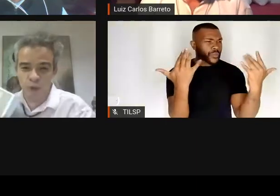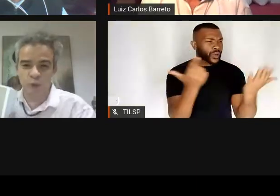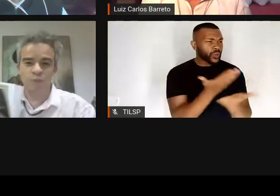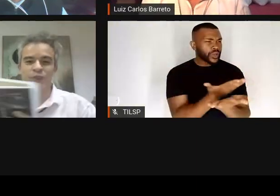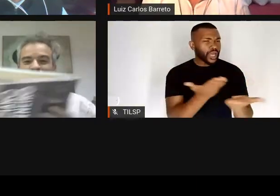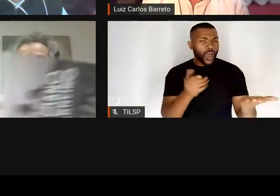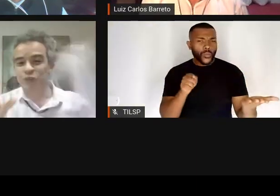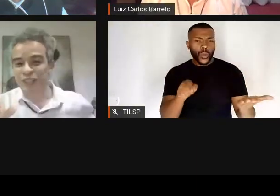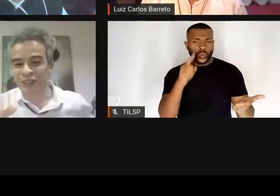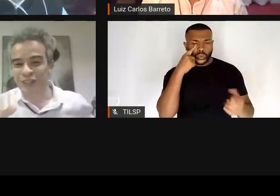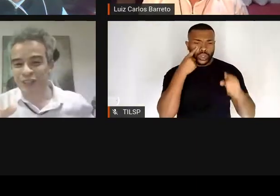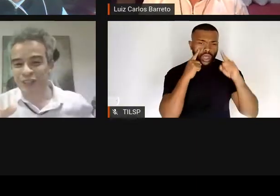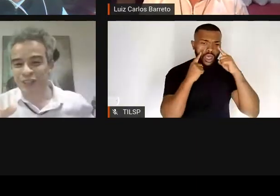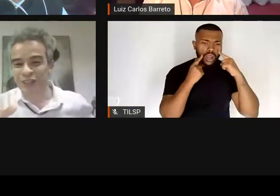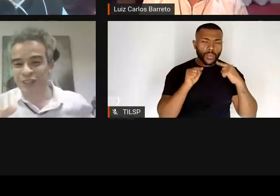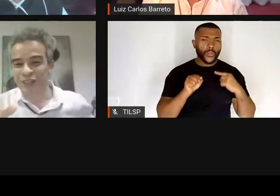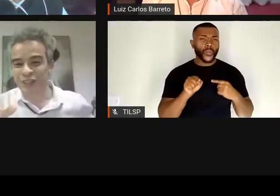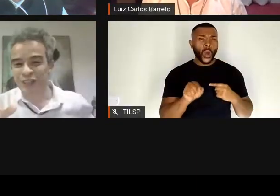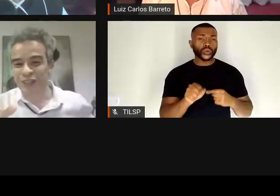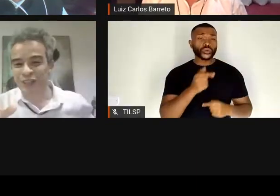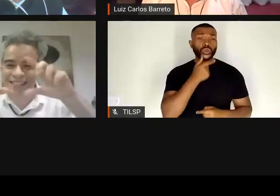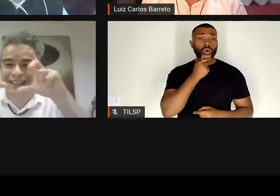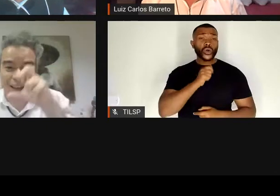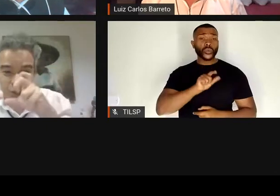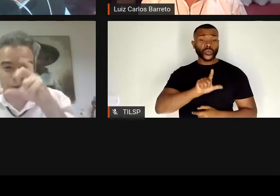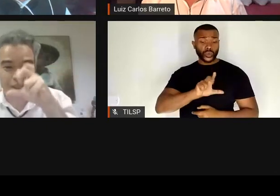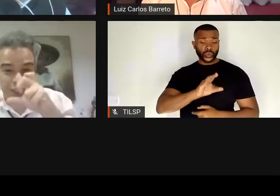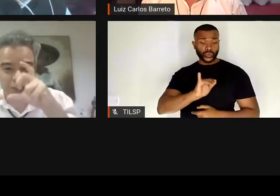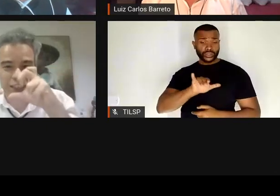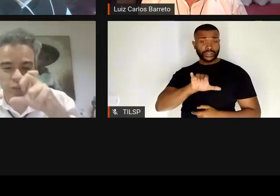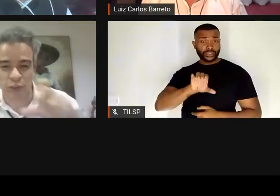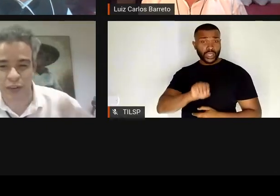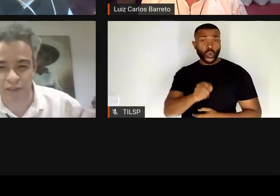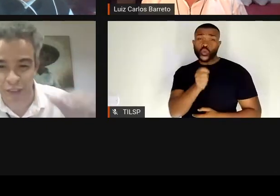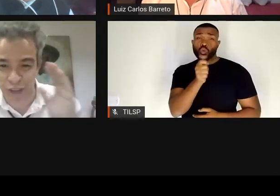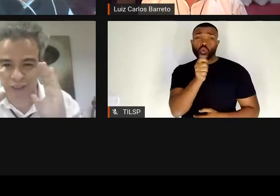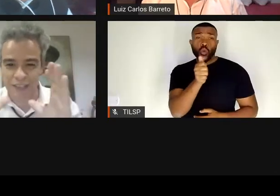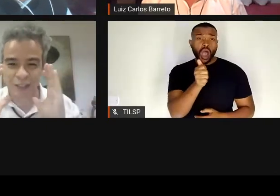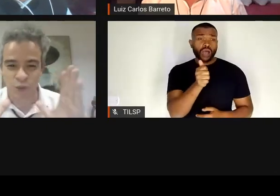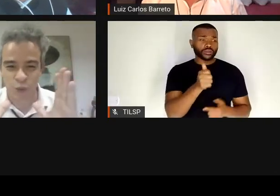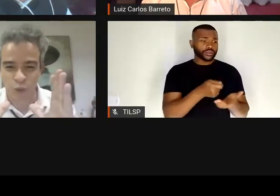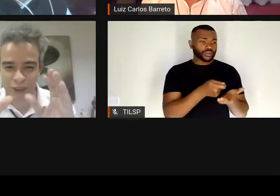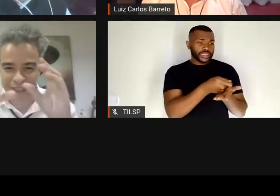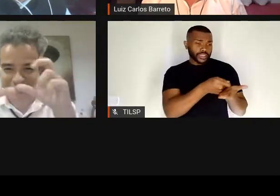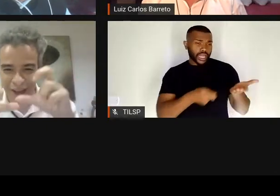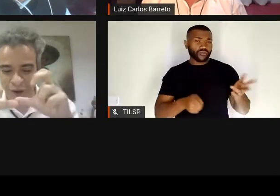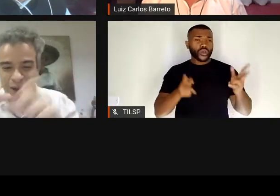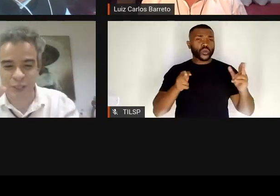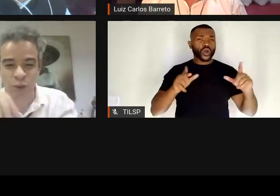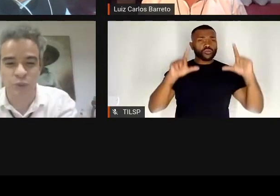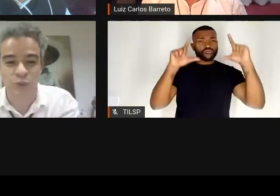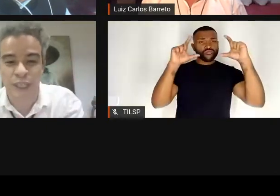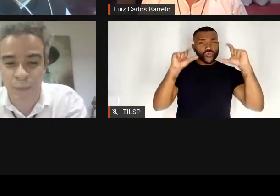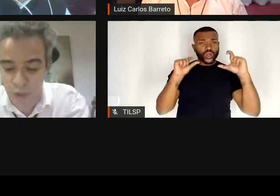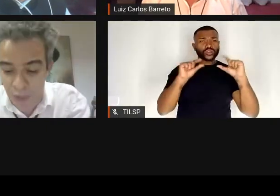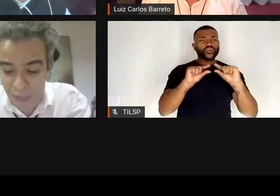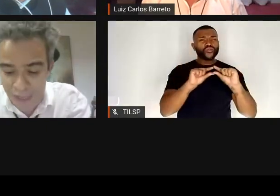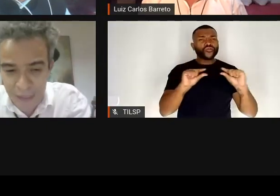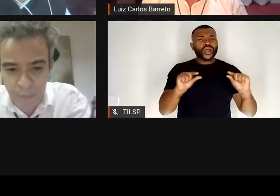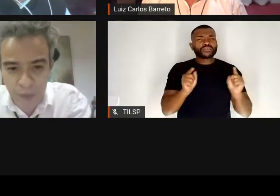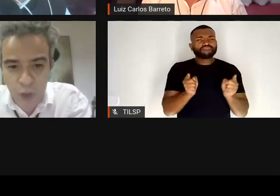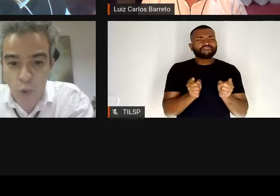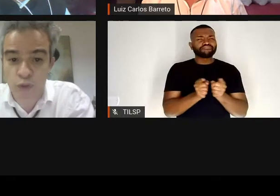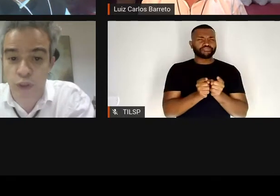lágrimas, ponto. Luciano Carneiro, ele quase que escreve como se estivesse fotografando. Suas frases são curtas, quase como no tempo